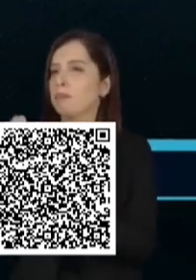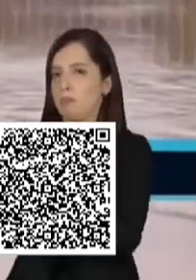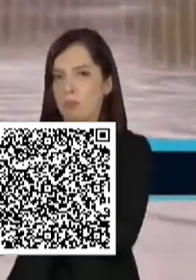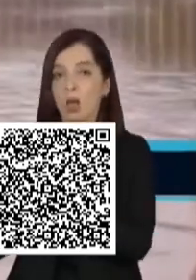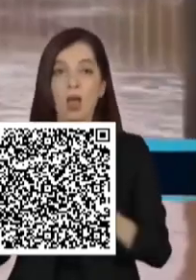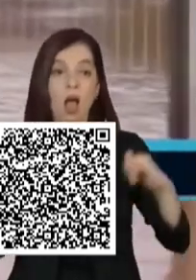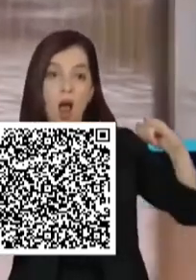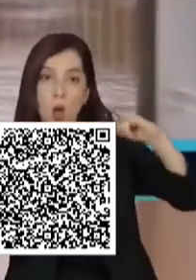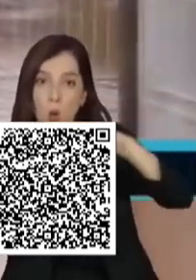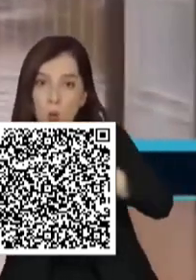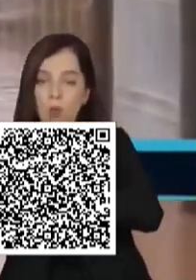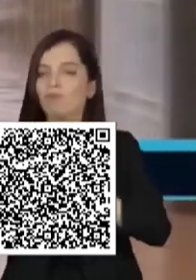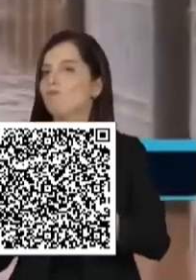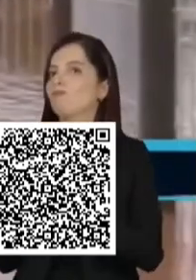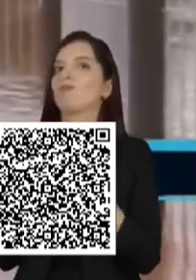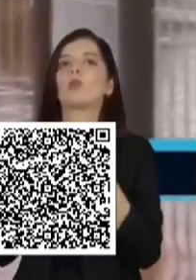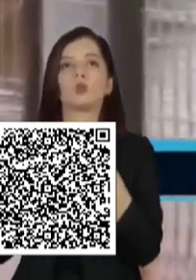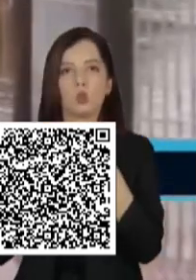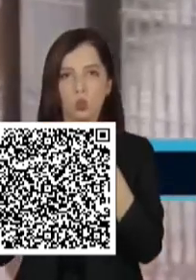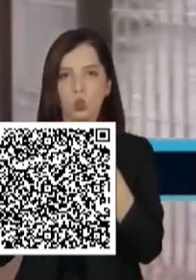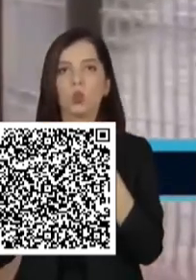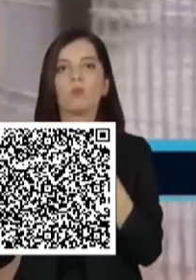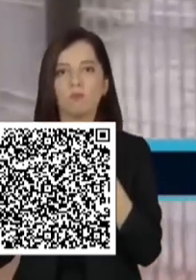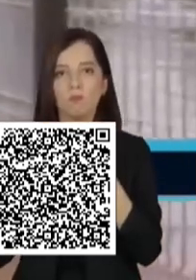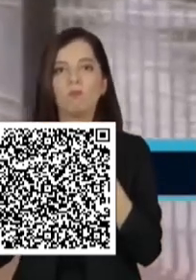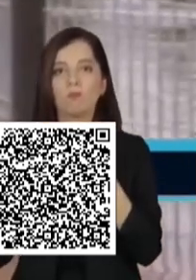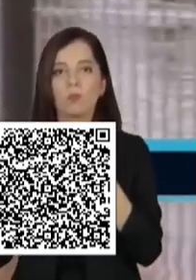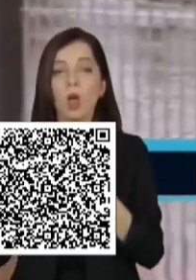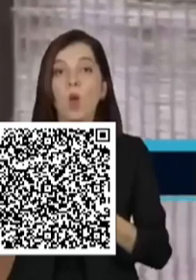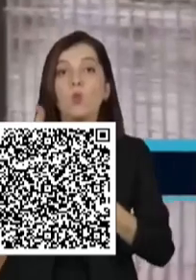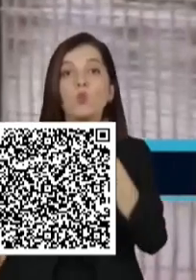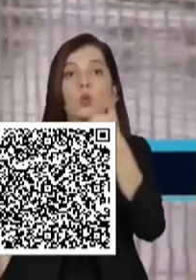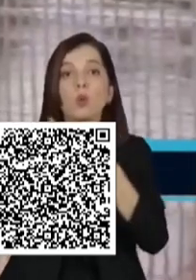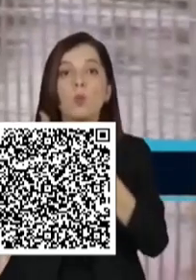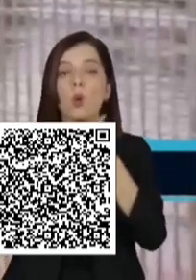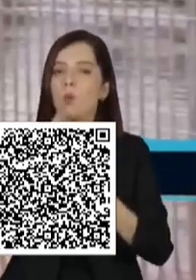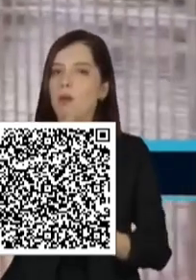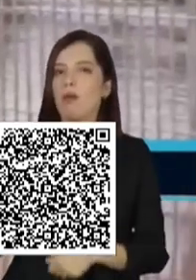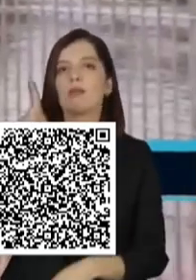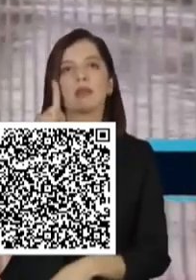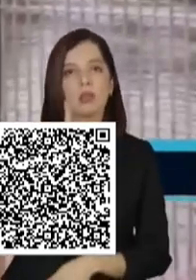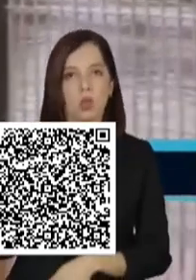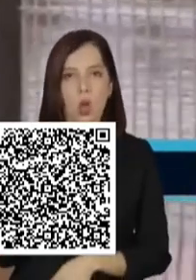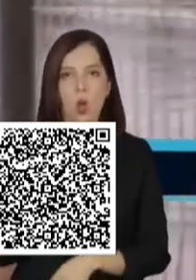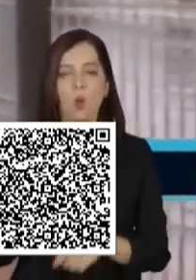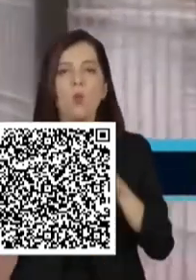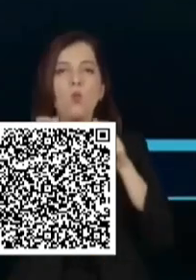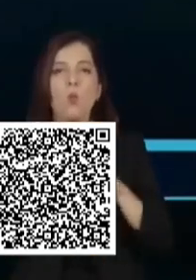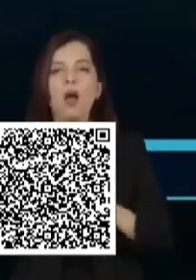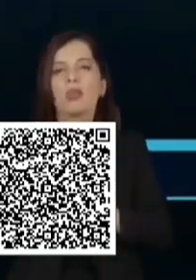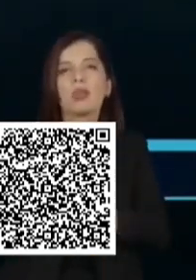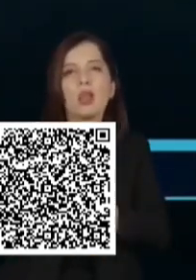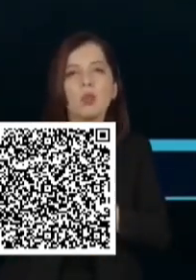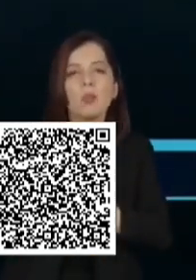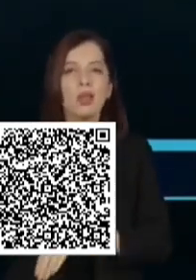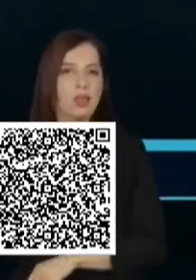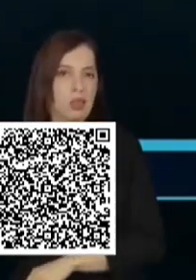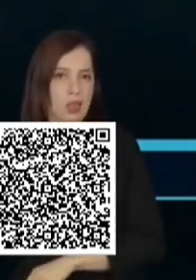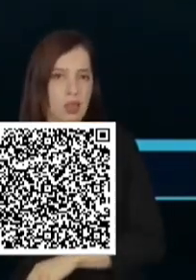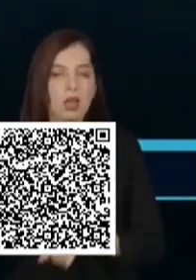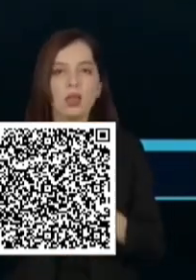TV Jornal ao longo do dia de hoje eh trazendo informações de como é que tá a situação no Estado do Rio Grande do Sul e